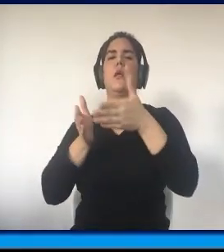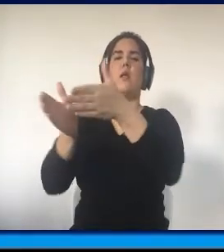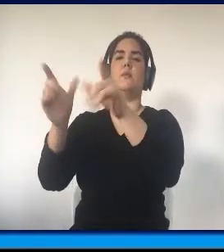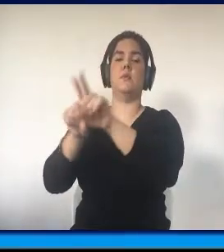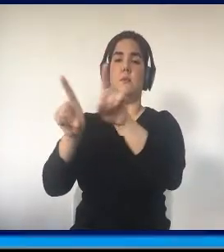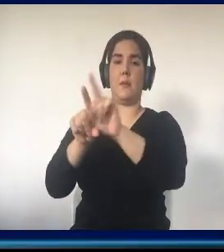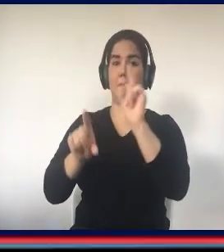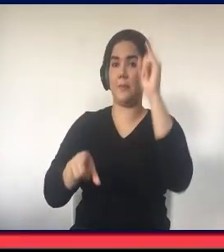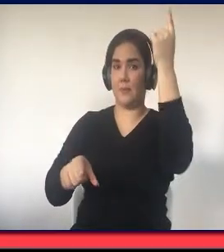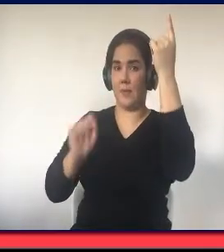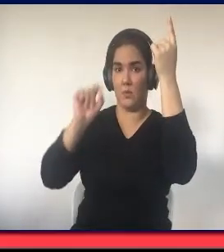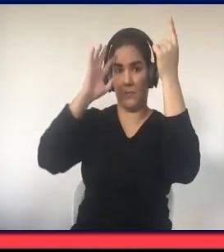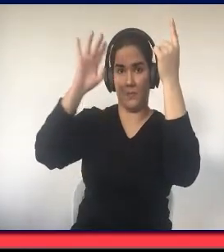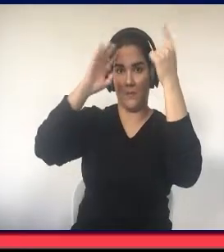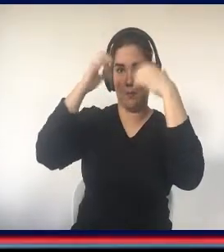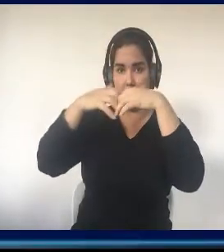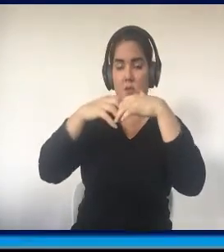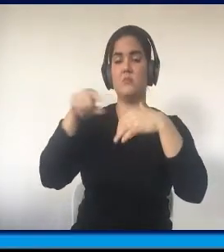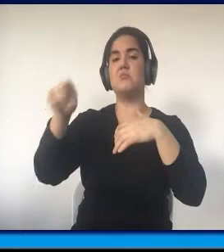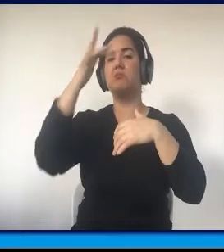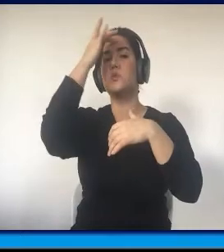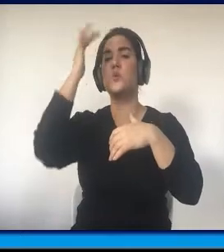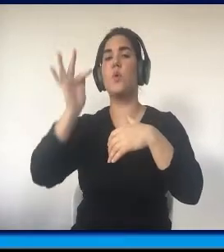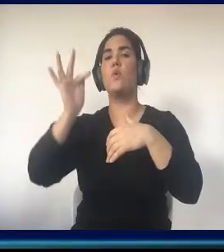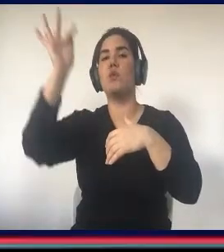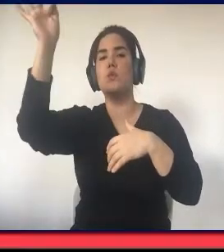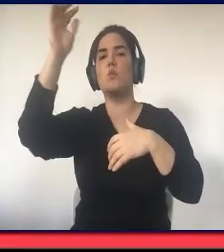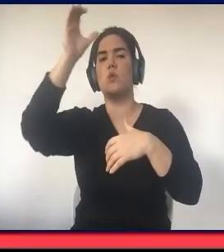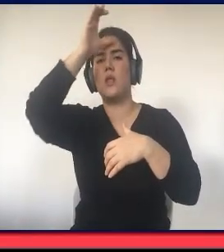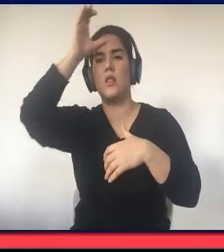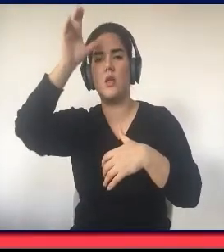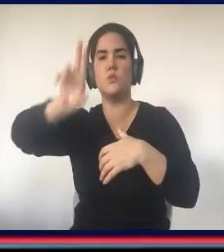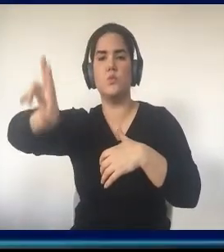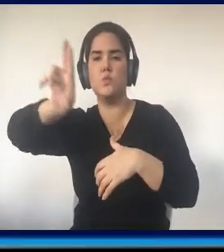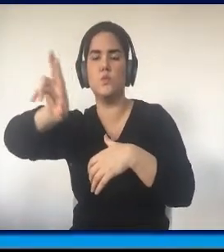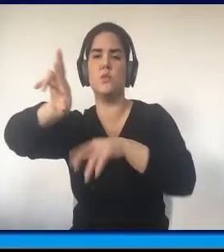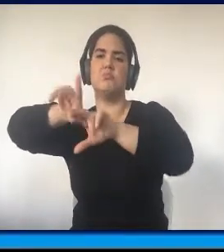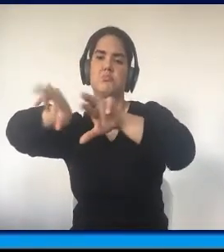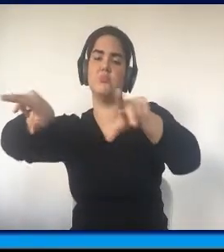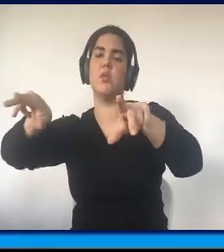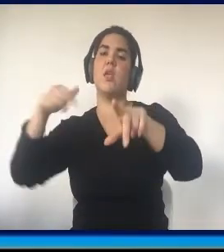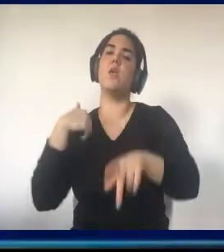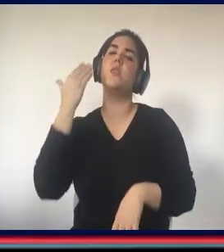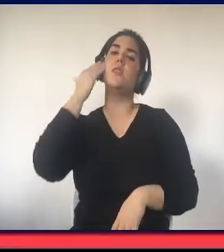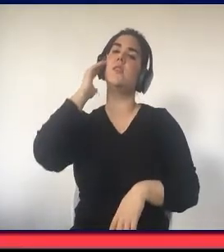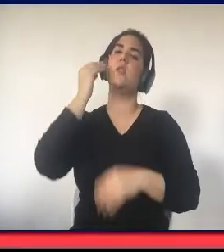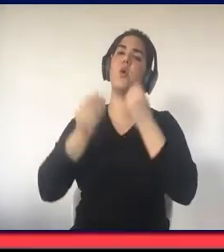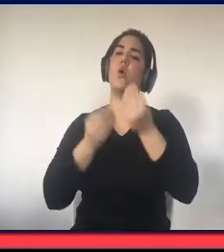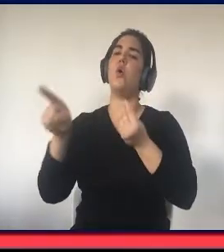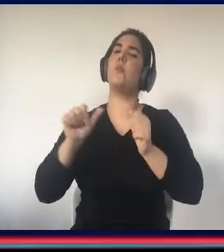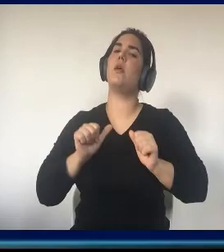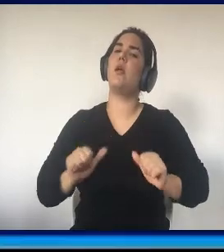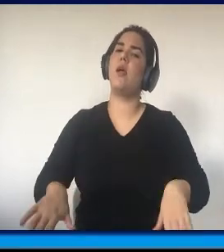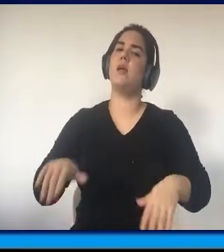nesse consumidor do futuro, esses seres humanos do futuro, e entender qual que é o consumo deles. E aí eu me adapto